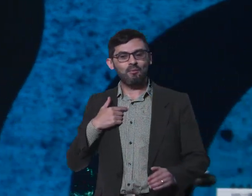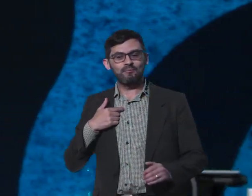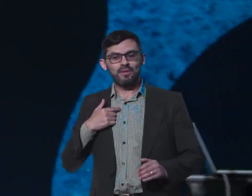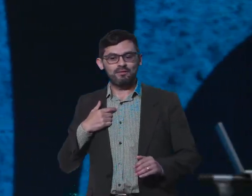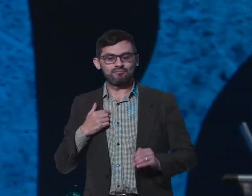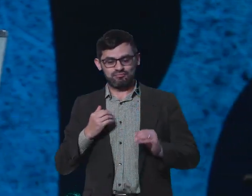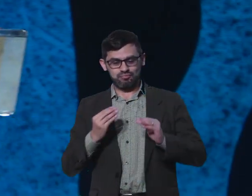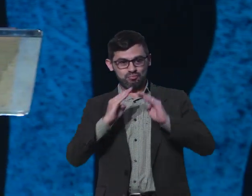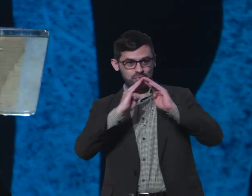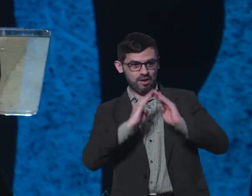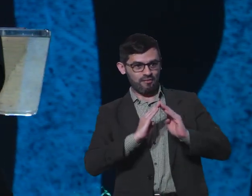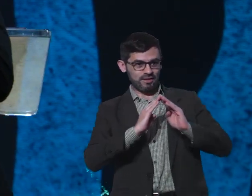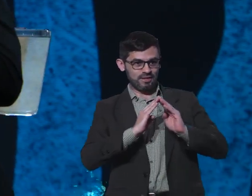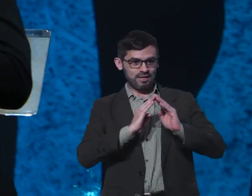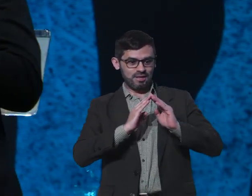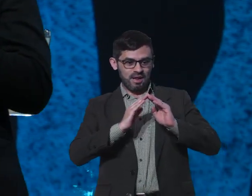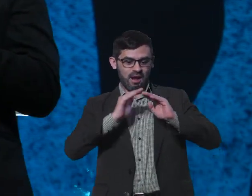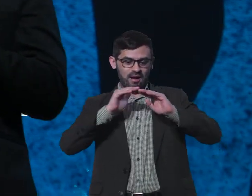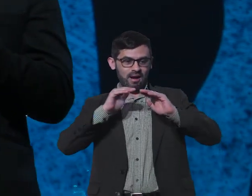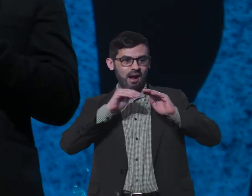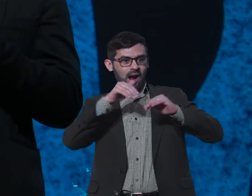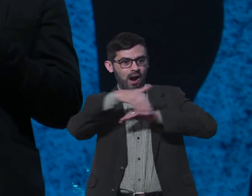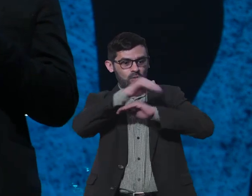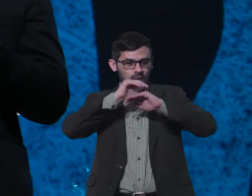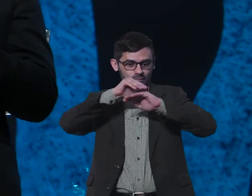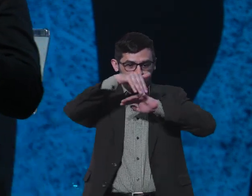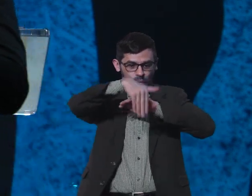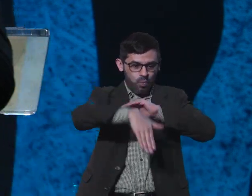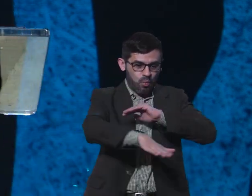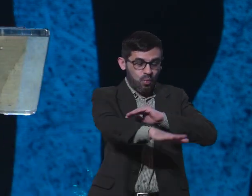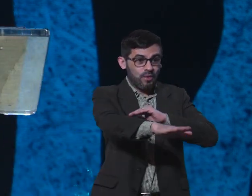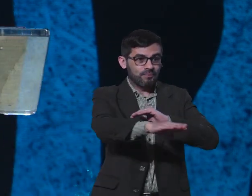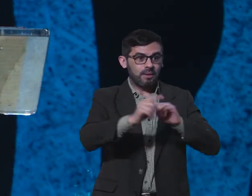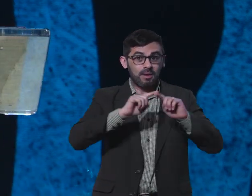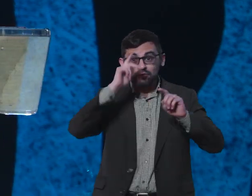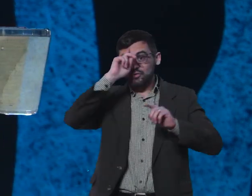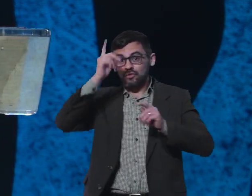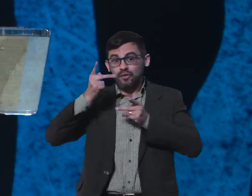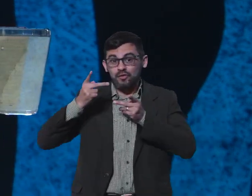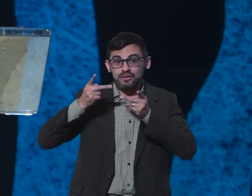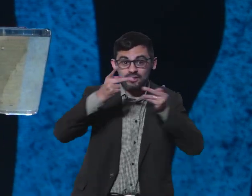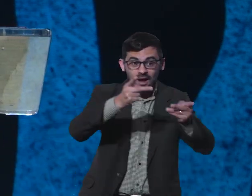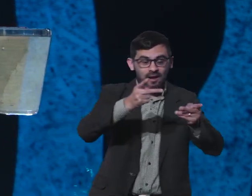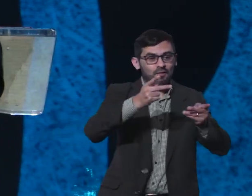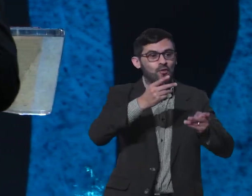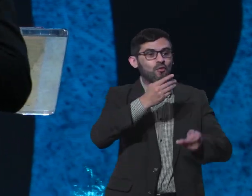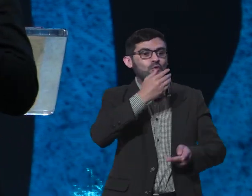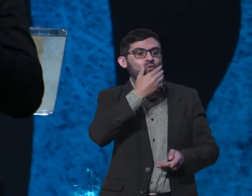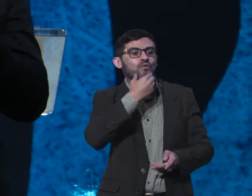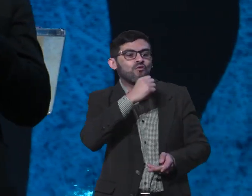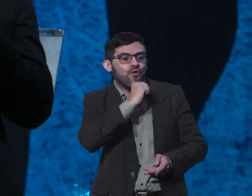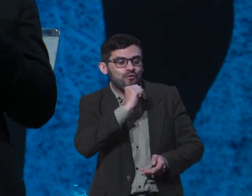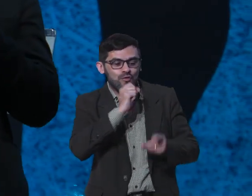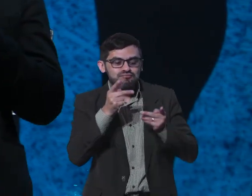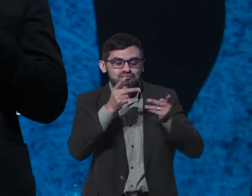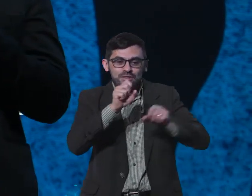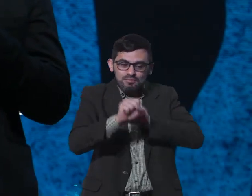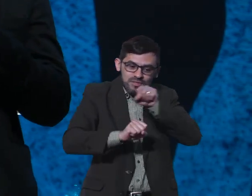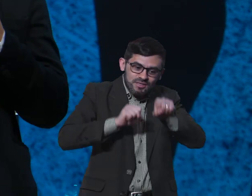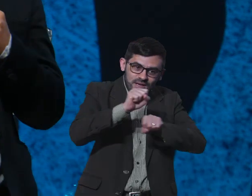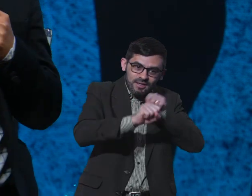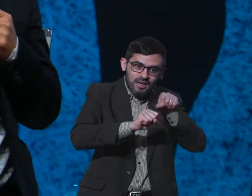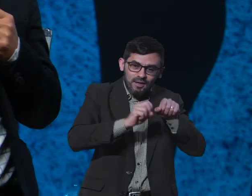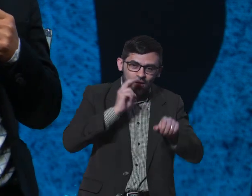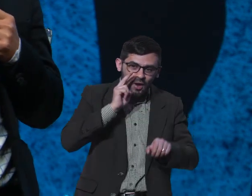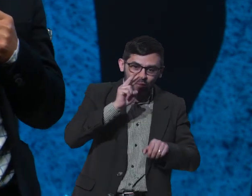numa ladeira na minha cidade. Aí chegou um dia, eu fui visitar o meu avô e minha avó de bike, voltei,